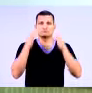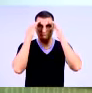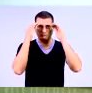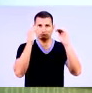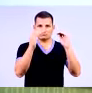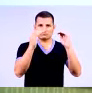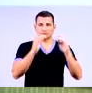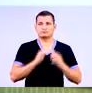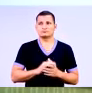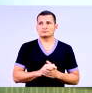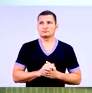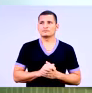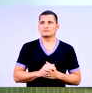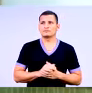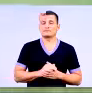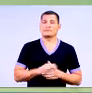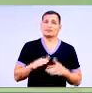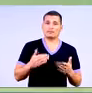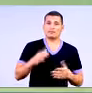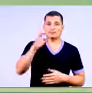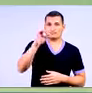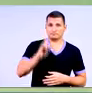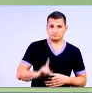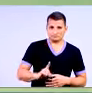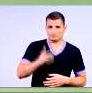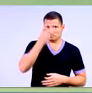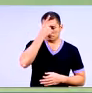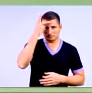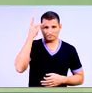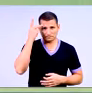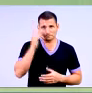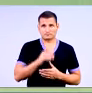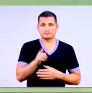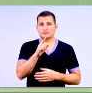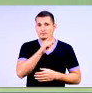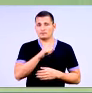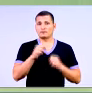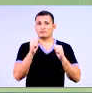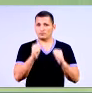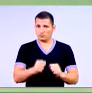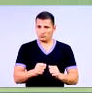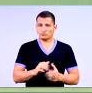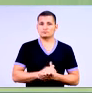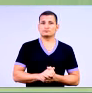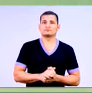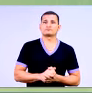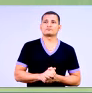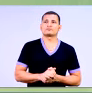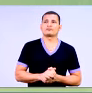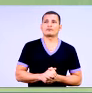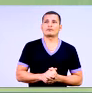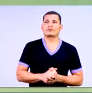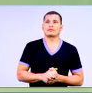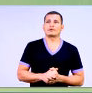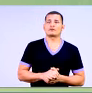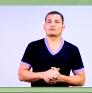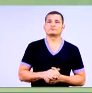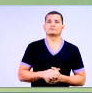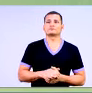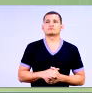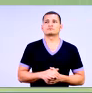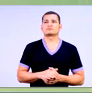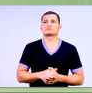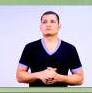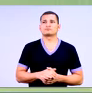ok? Então, esses direitos humanos, como eu falei, eles podem e devem ser grande critério para a